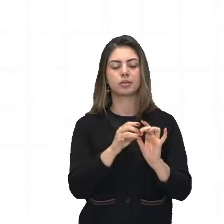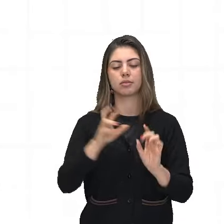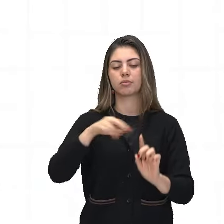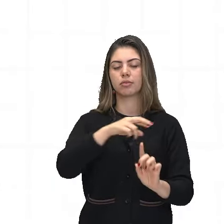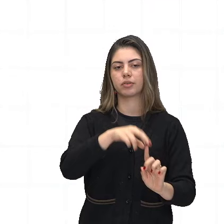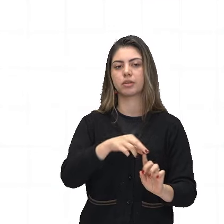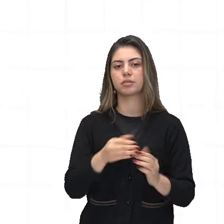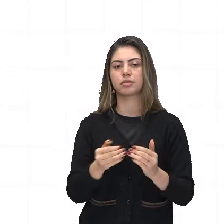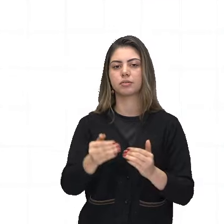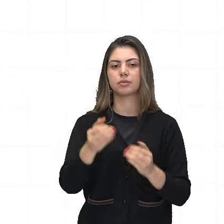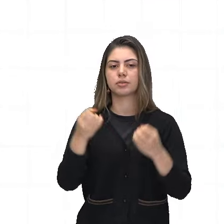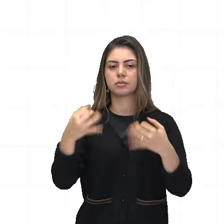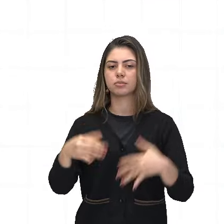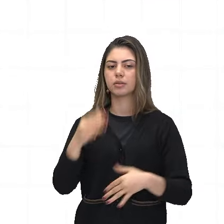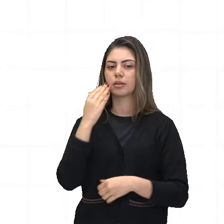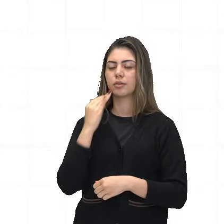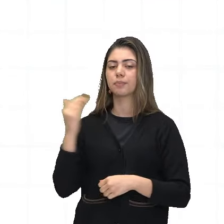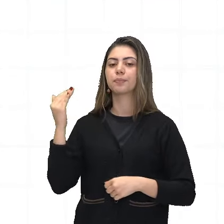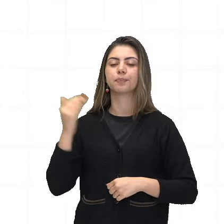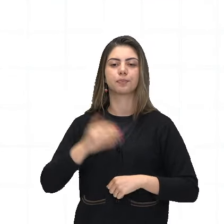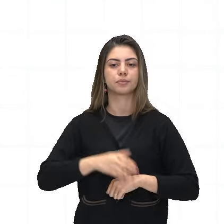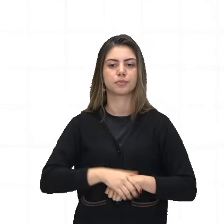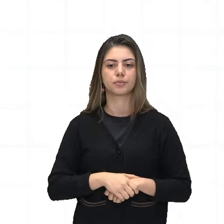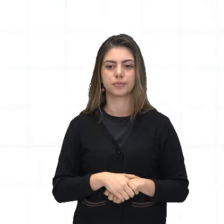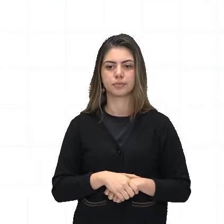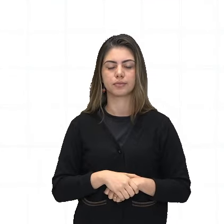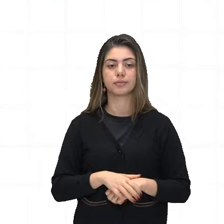tá? Observem aí na tela.